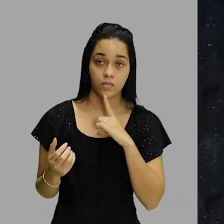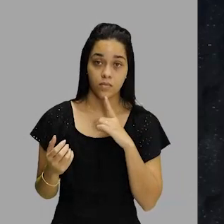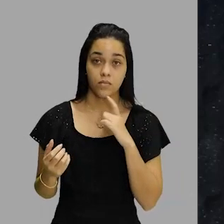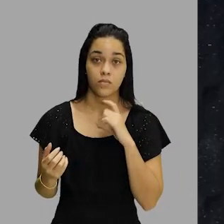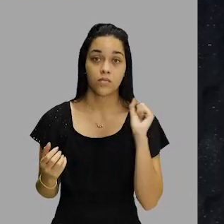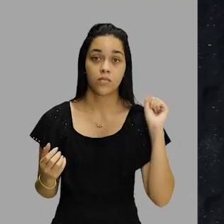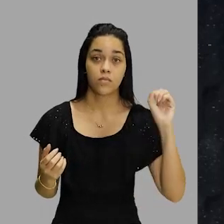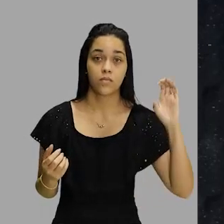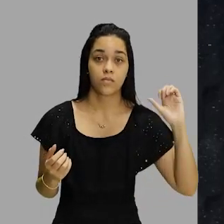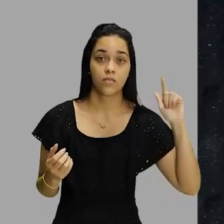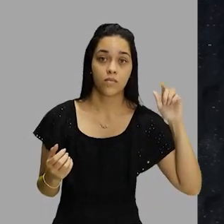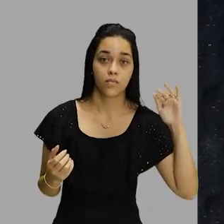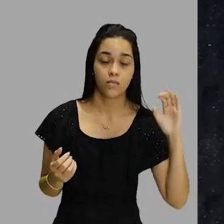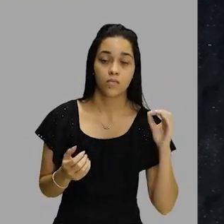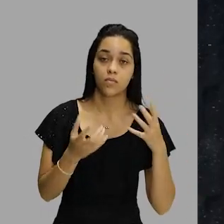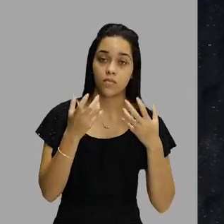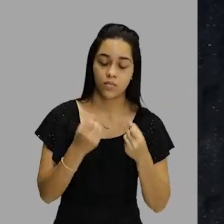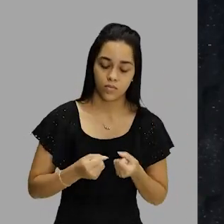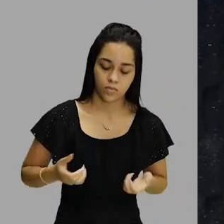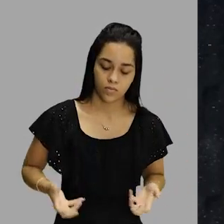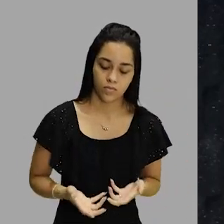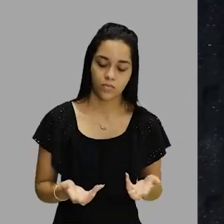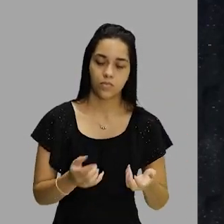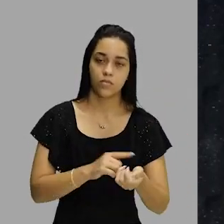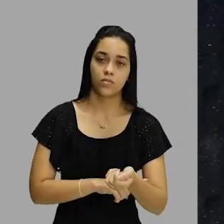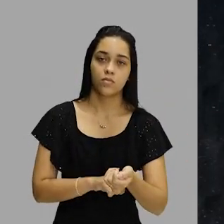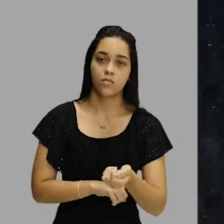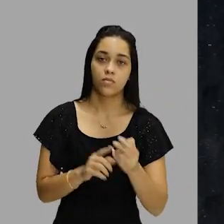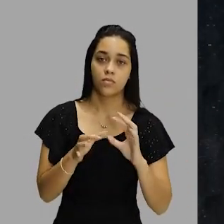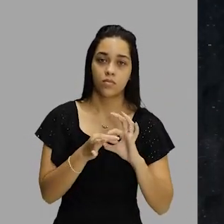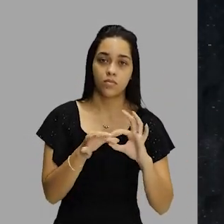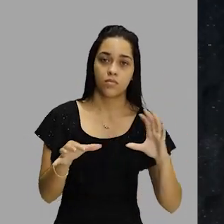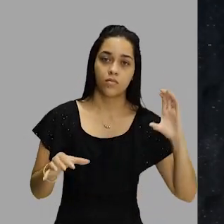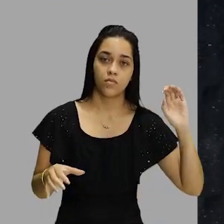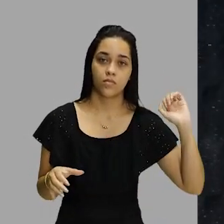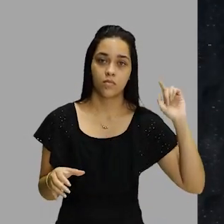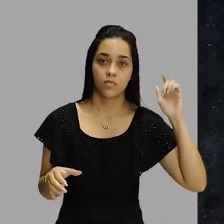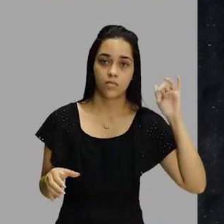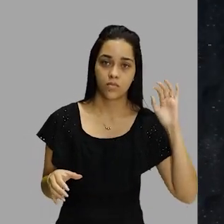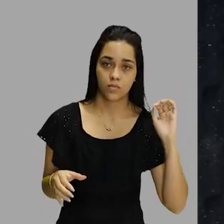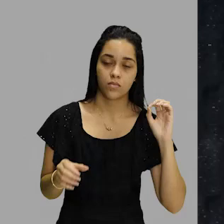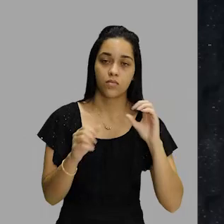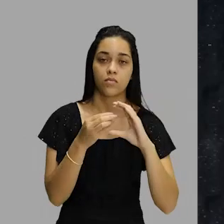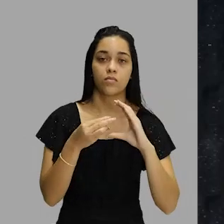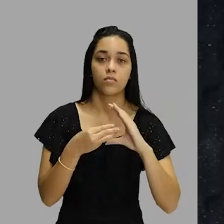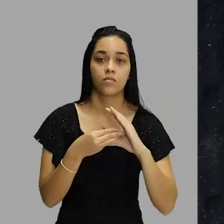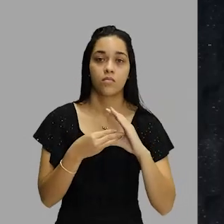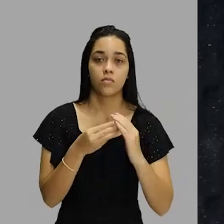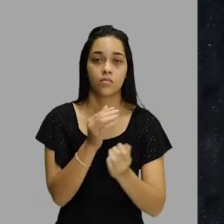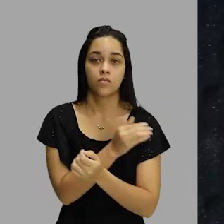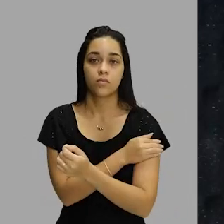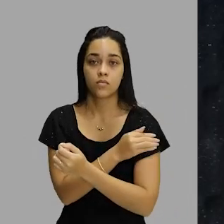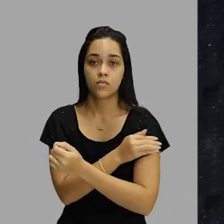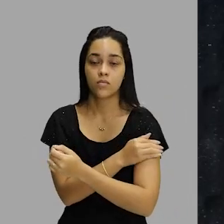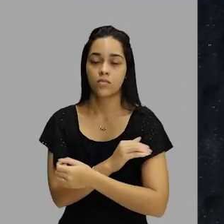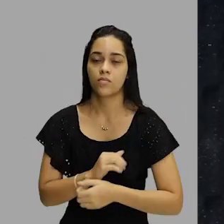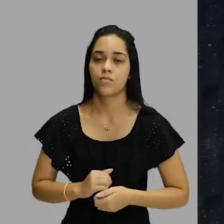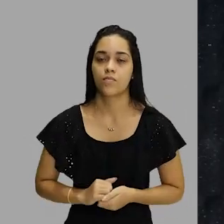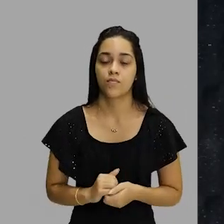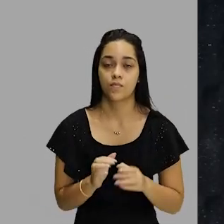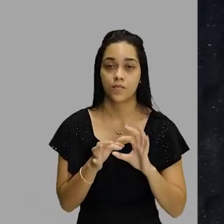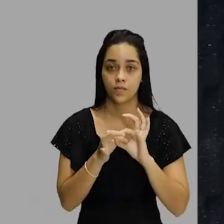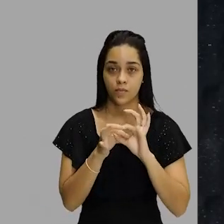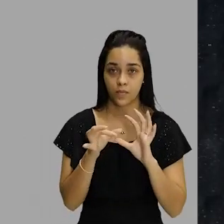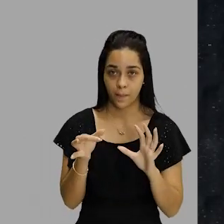de cálcio. Então, na hora que ele recebe o impulso nervoso, ele libera cálcio para a célula muscular. Na hora que esse cálcio é liberado,